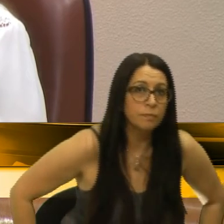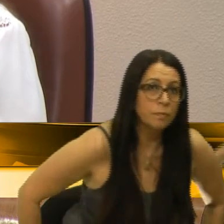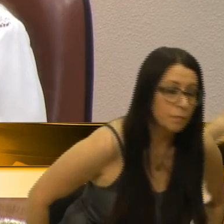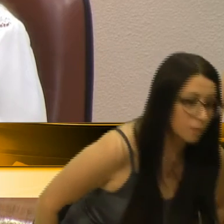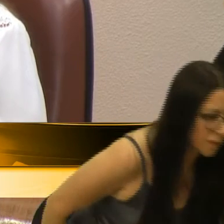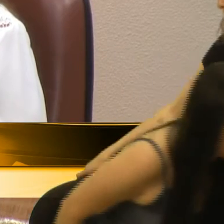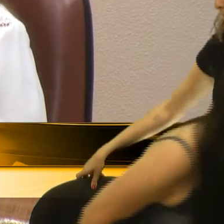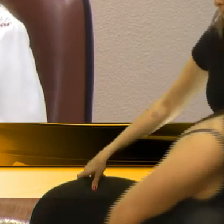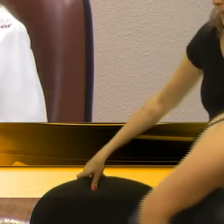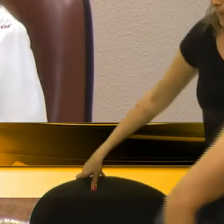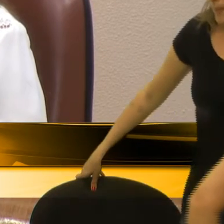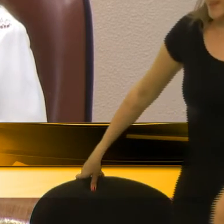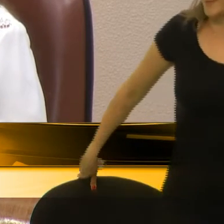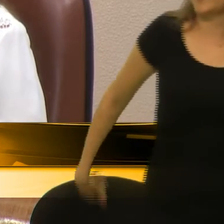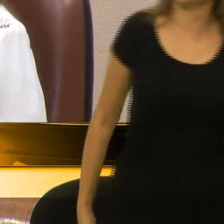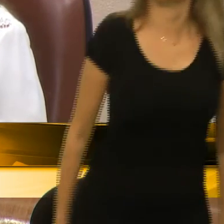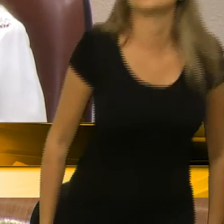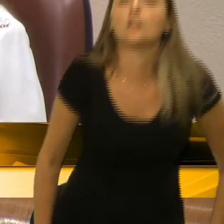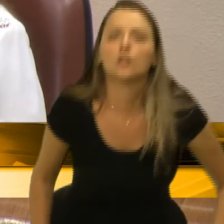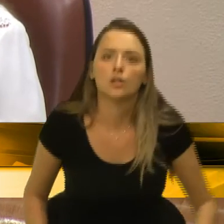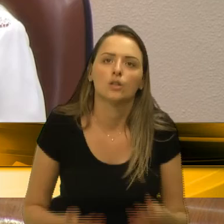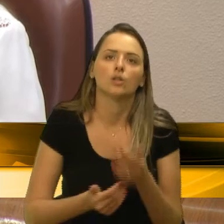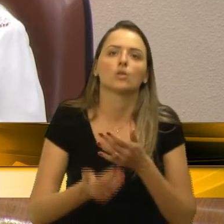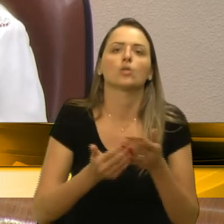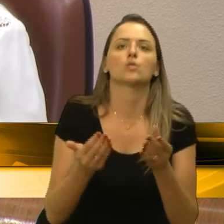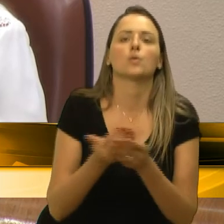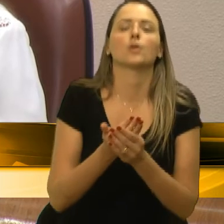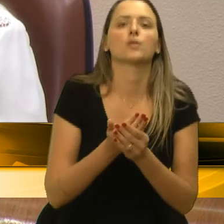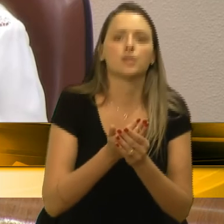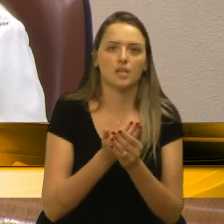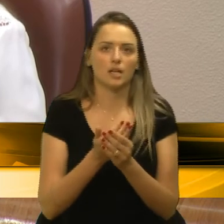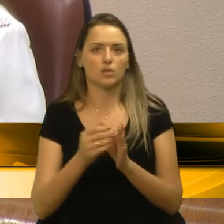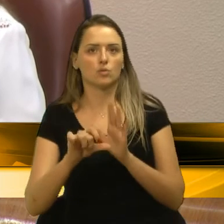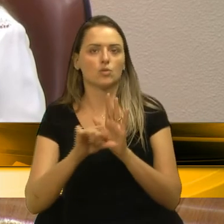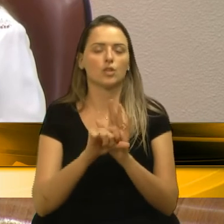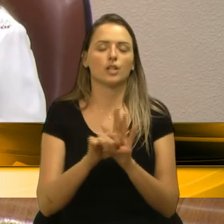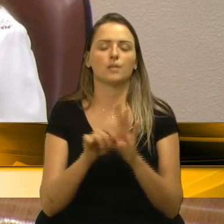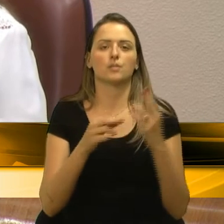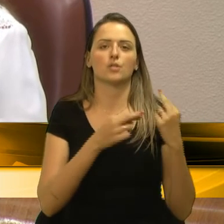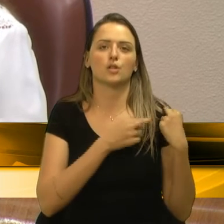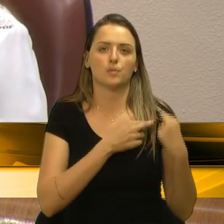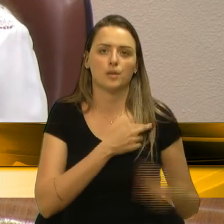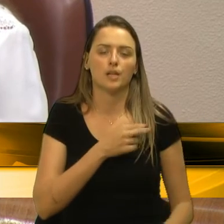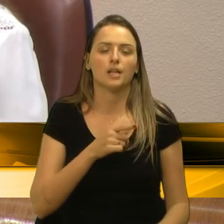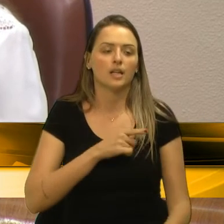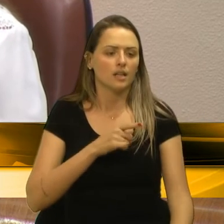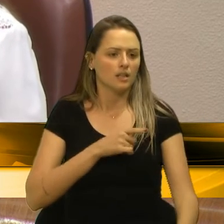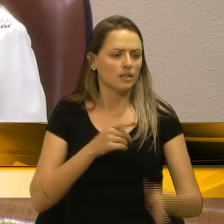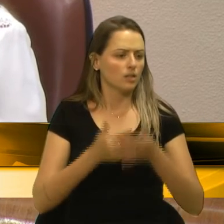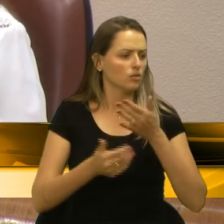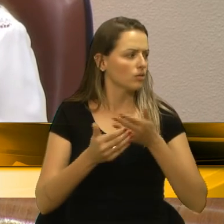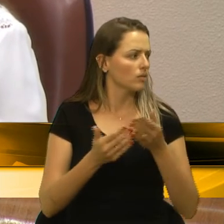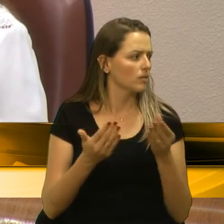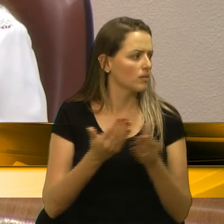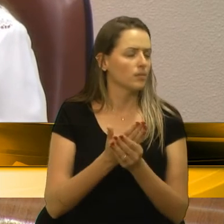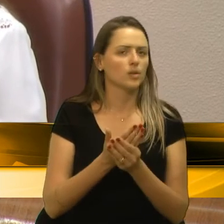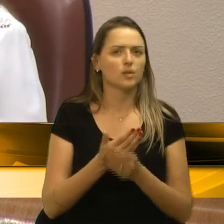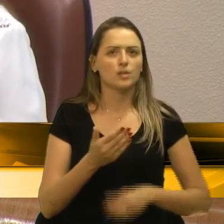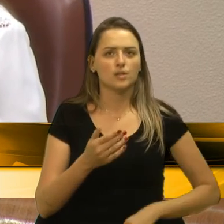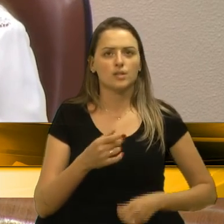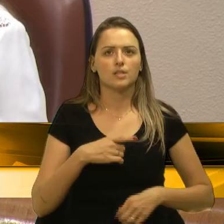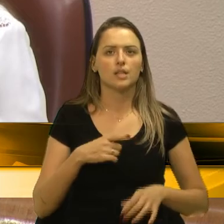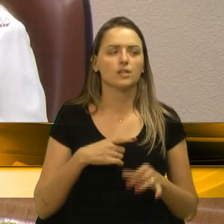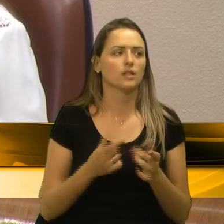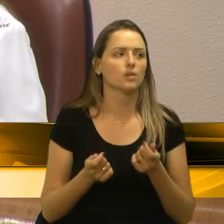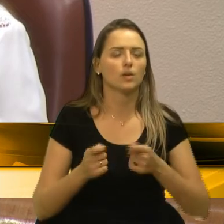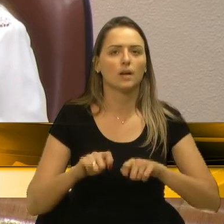processos criminais, relativos aos crimes de responsabilidades dos prefeitos, tipificados no artigo 1º, que são processos judiciais criminais da